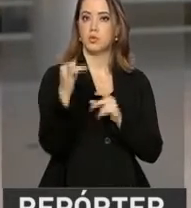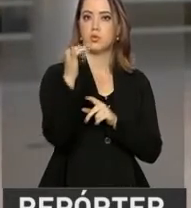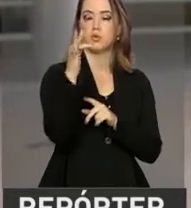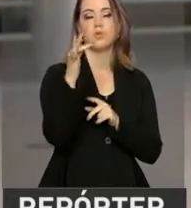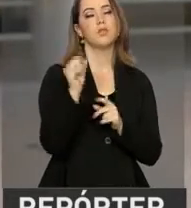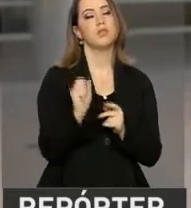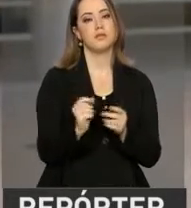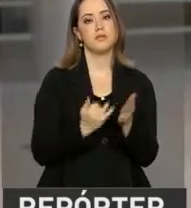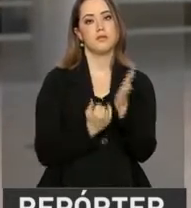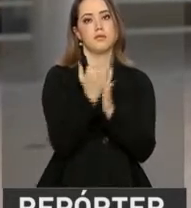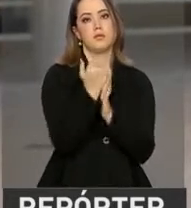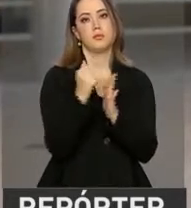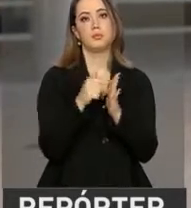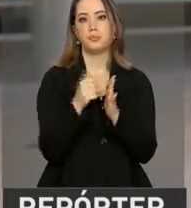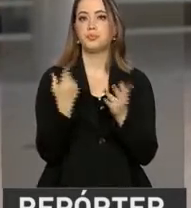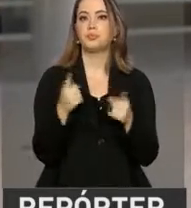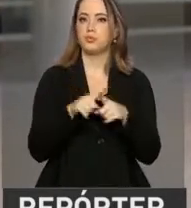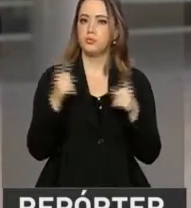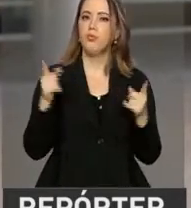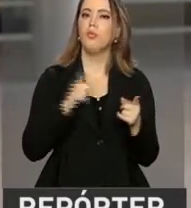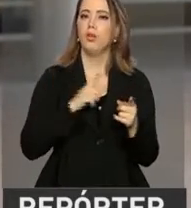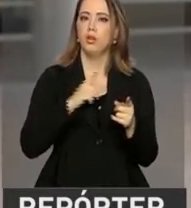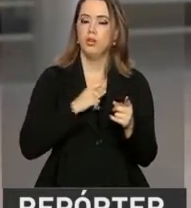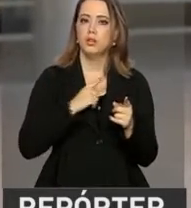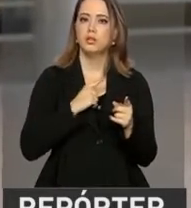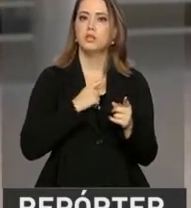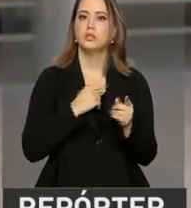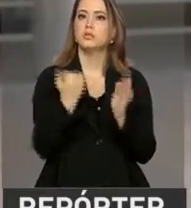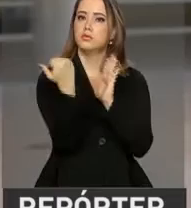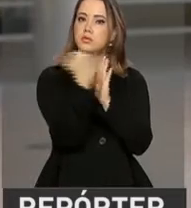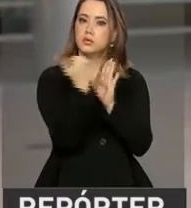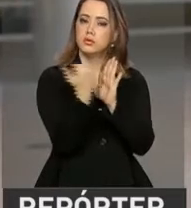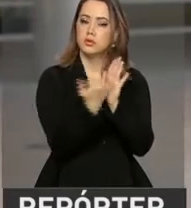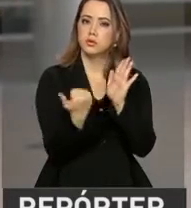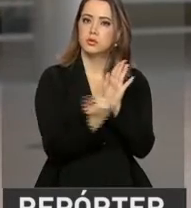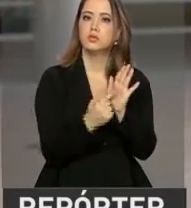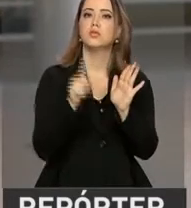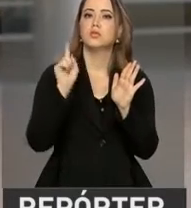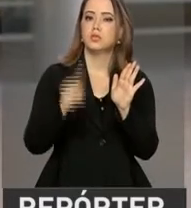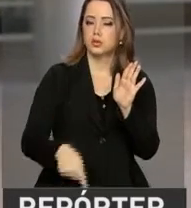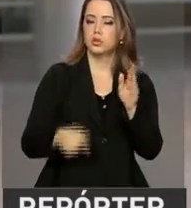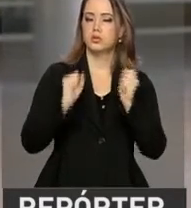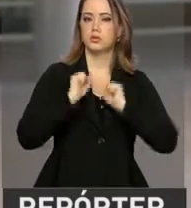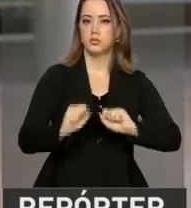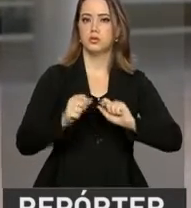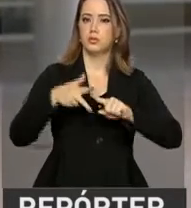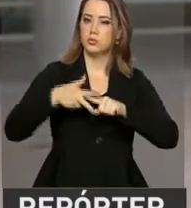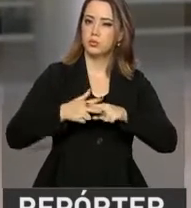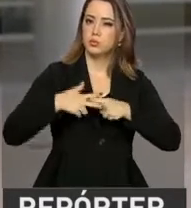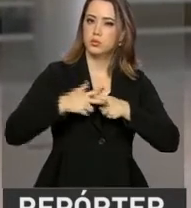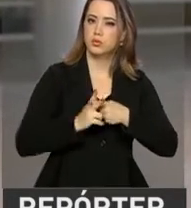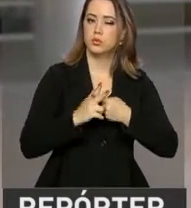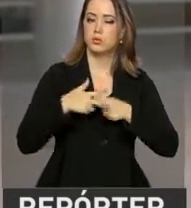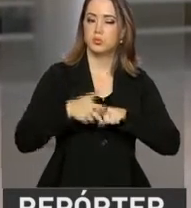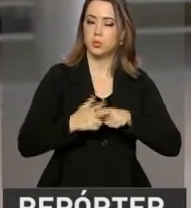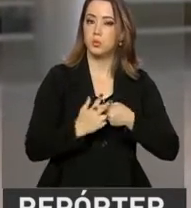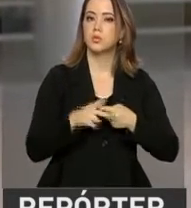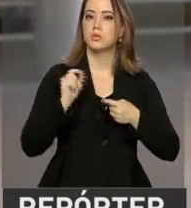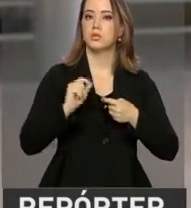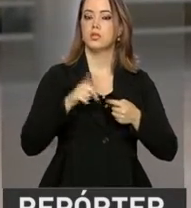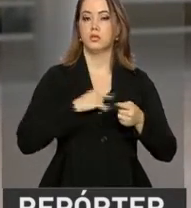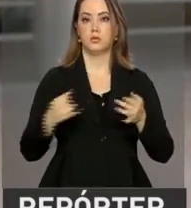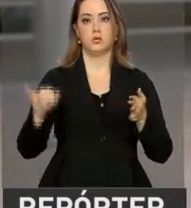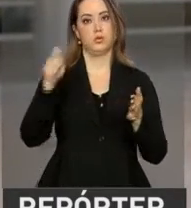até agora. O Copom, porém, fez a ressalva que é possível que o ajuste fiscal seja implementado mais rapidamente do que essas